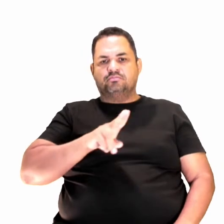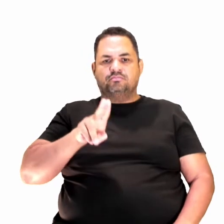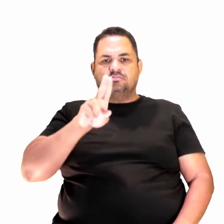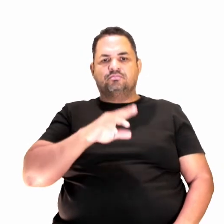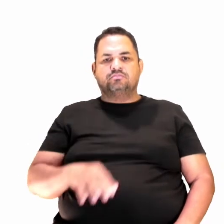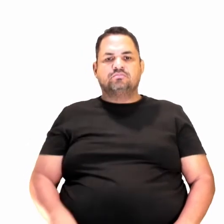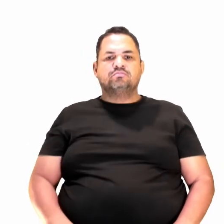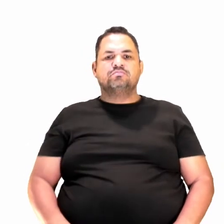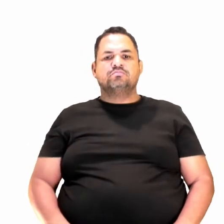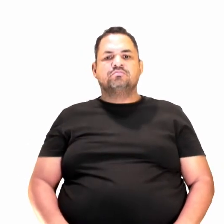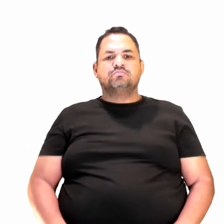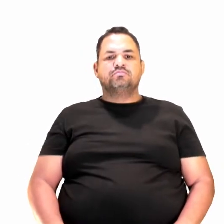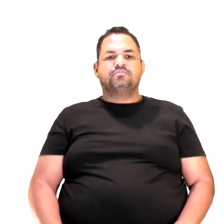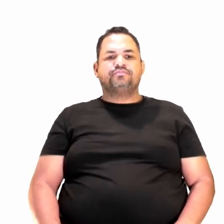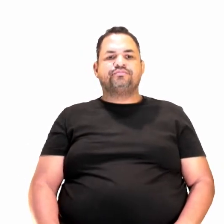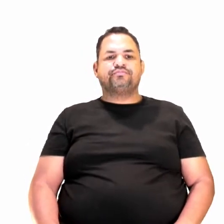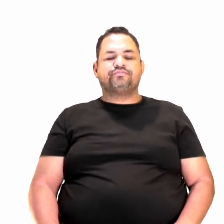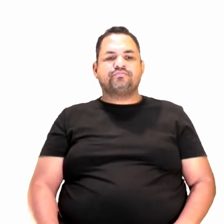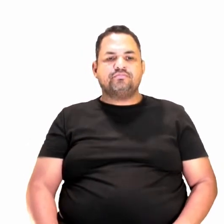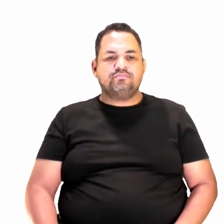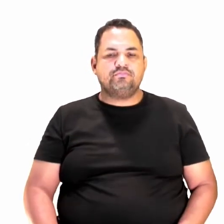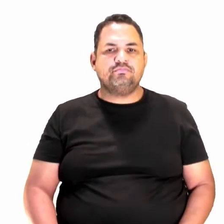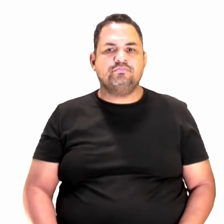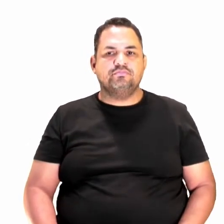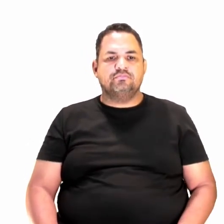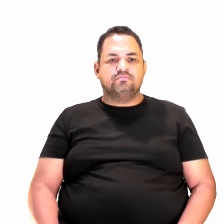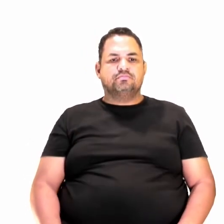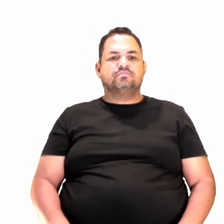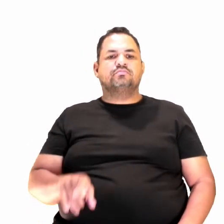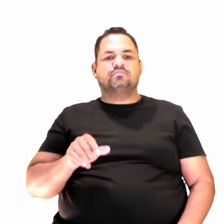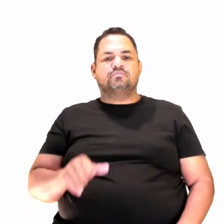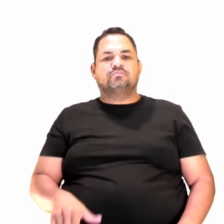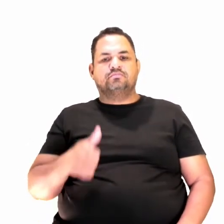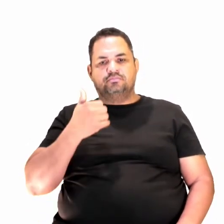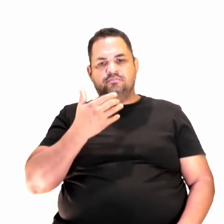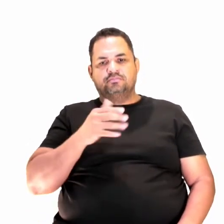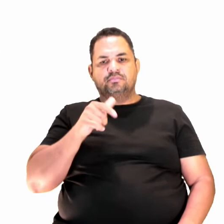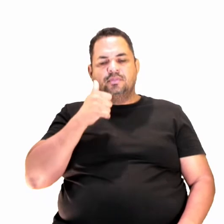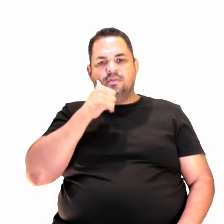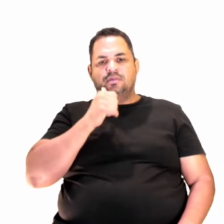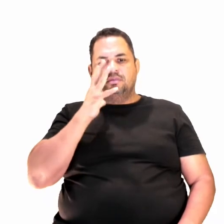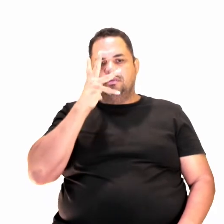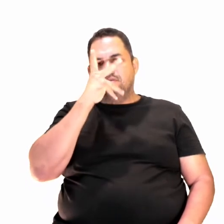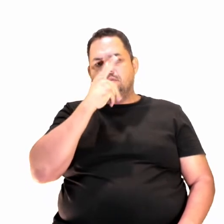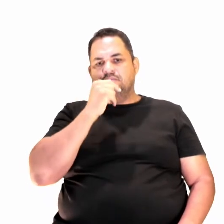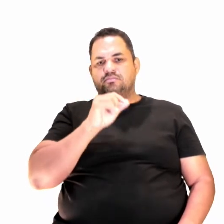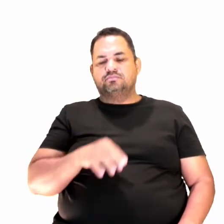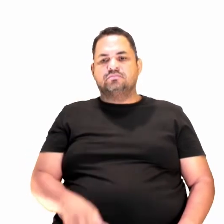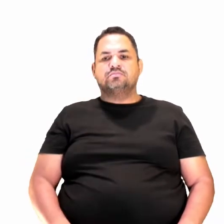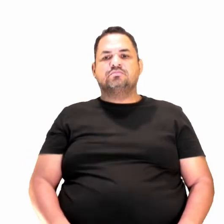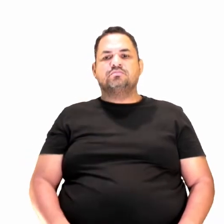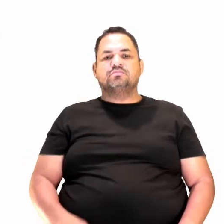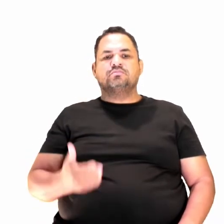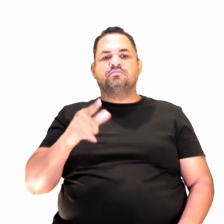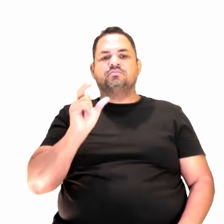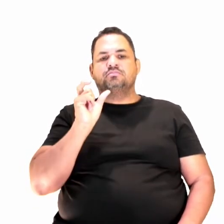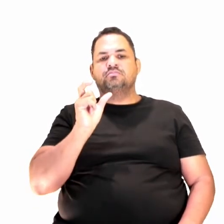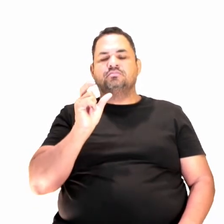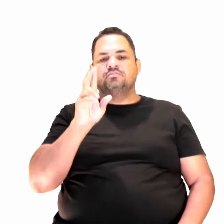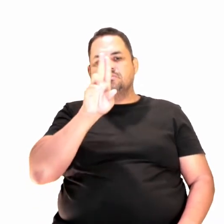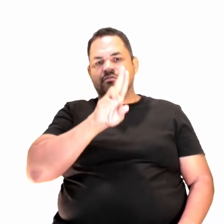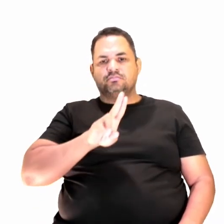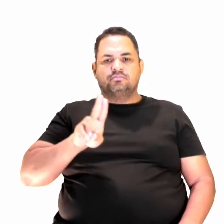clarinho. Então, hazel, blue, que é azul, green, que é verde, brown, que é castanho. My eyes are brown,